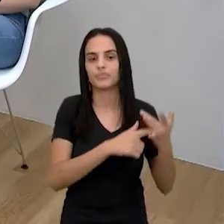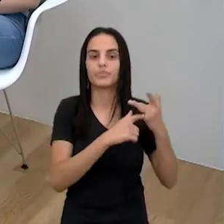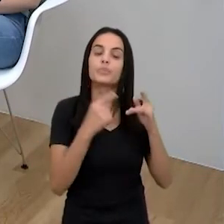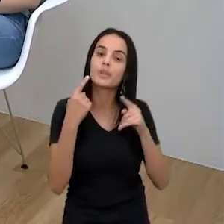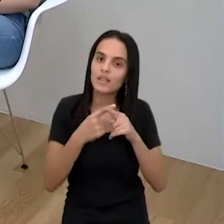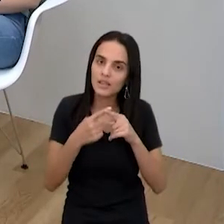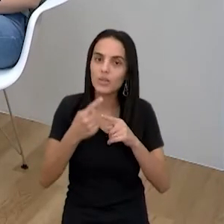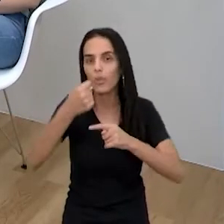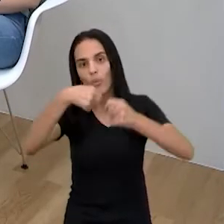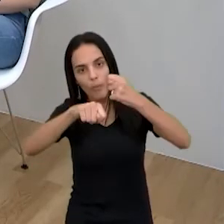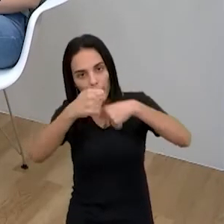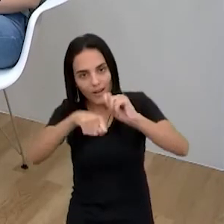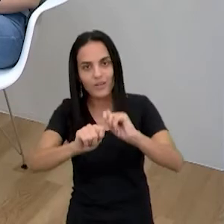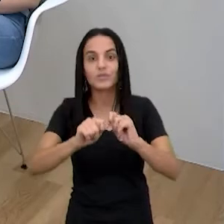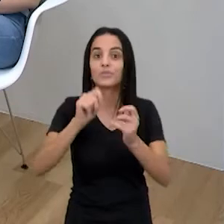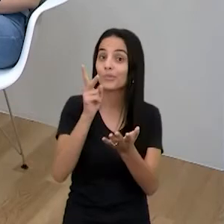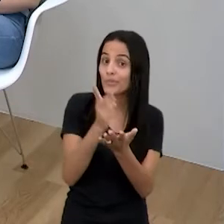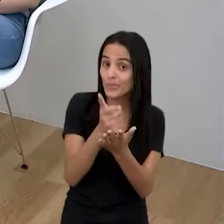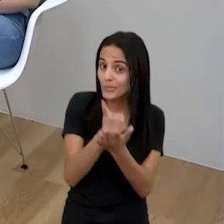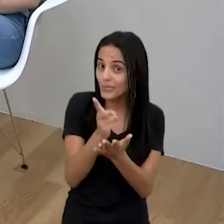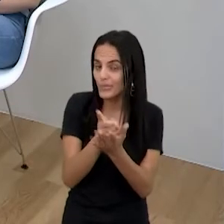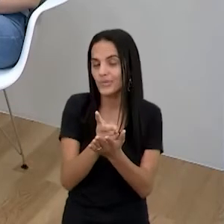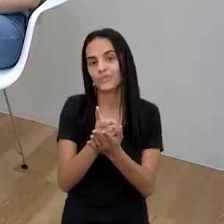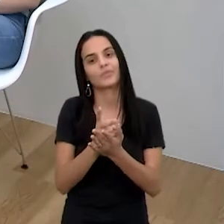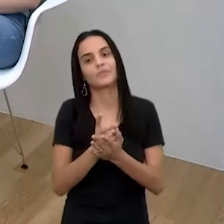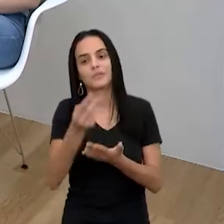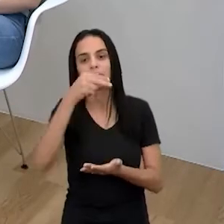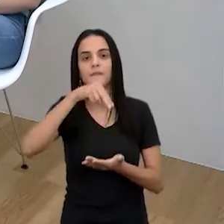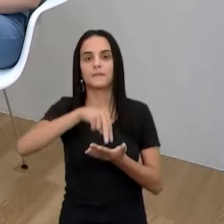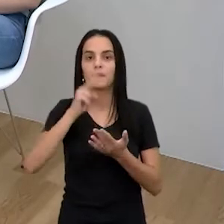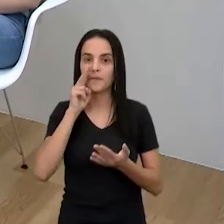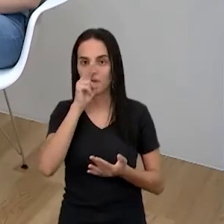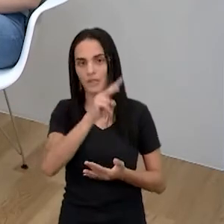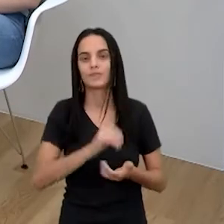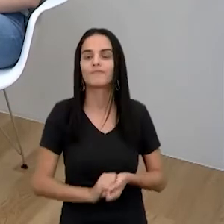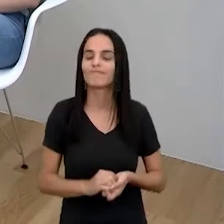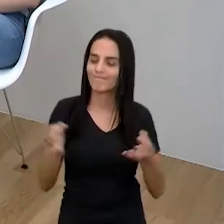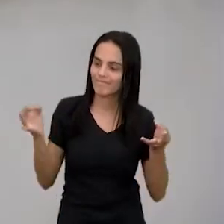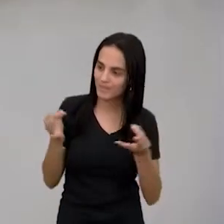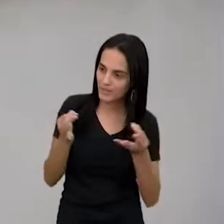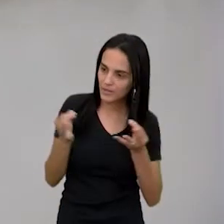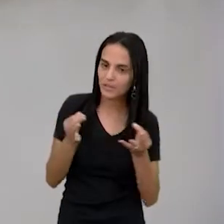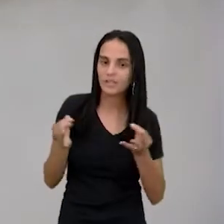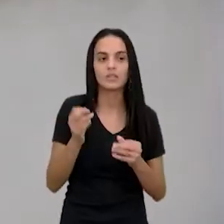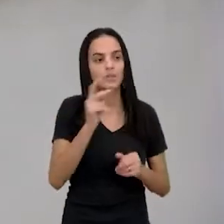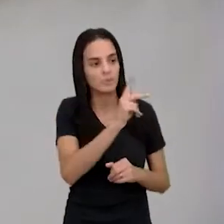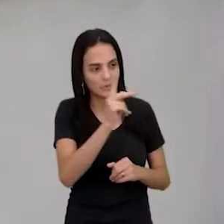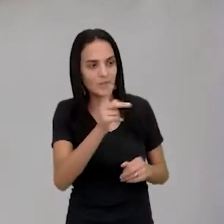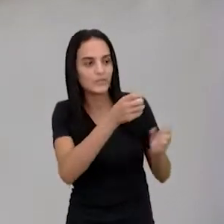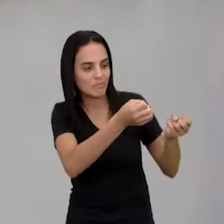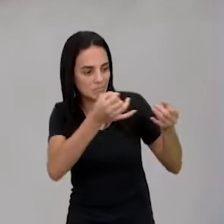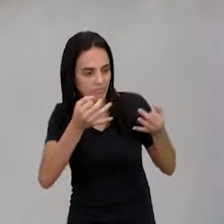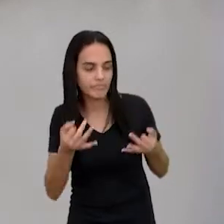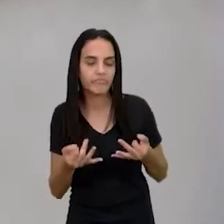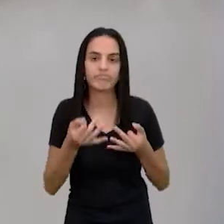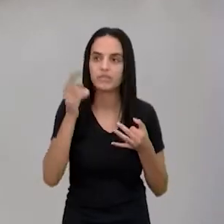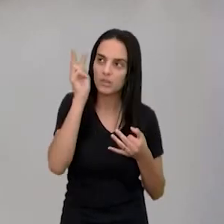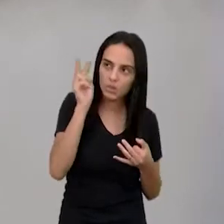e também aproveitar e dizer o seguinte: tecnologia significa qualquer